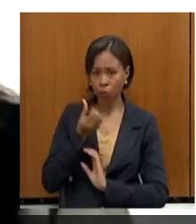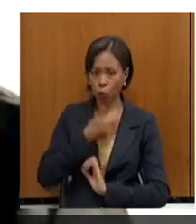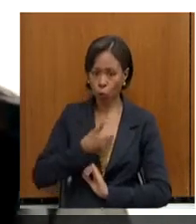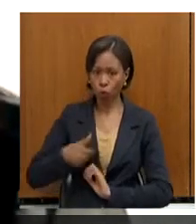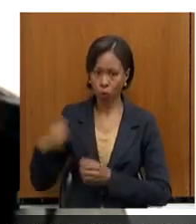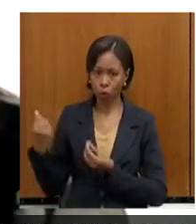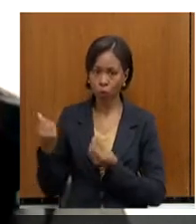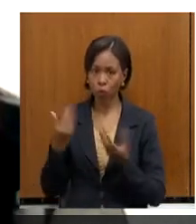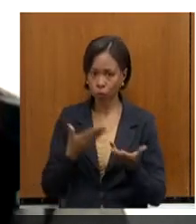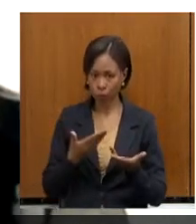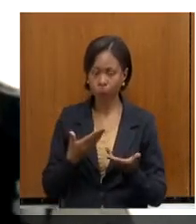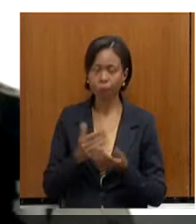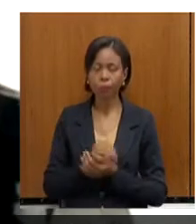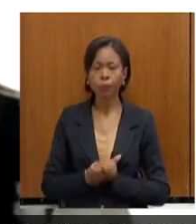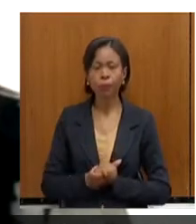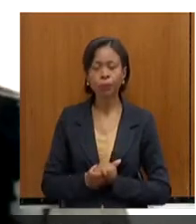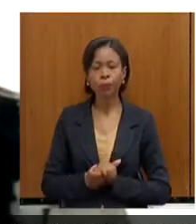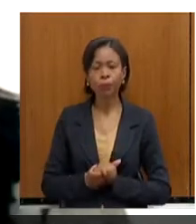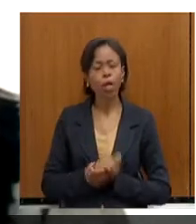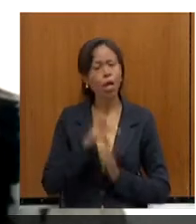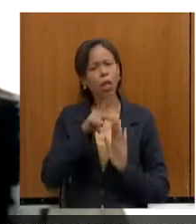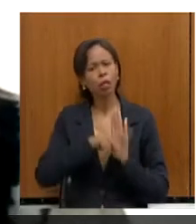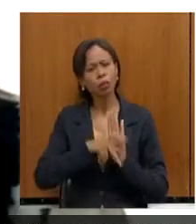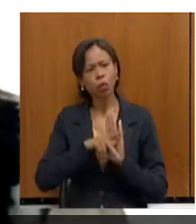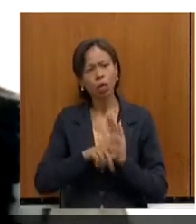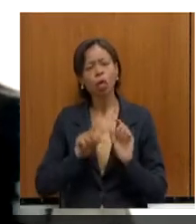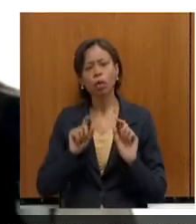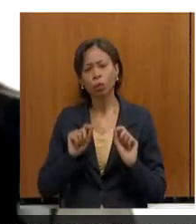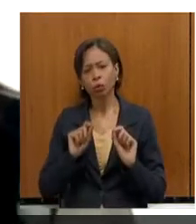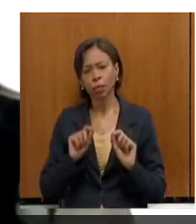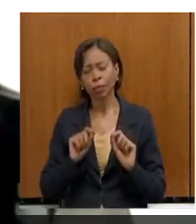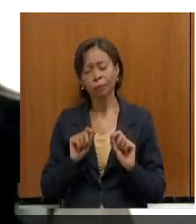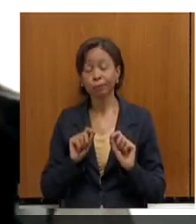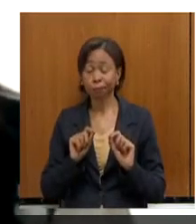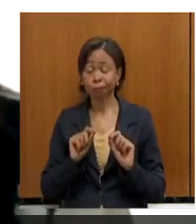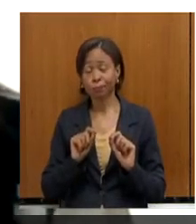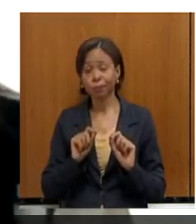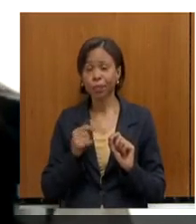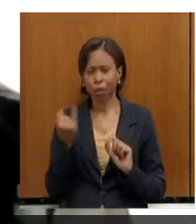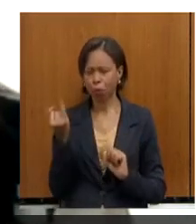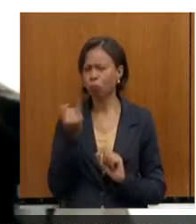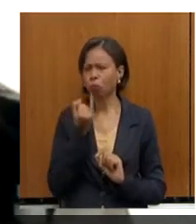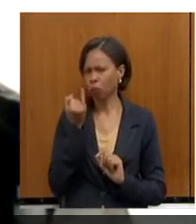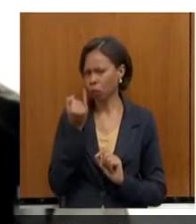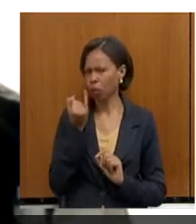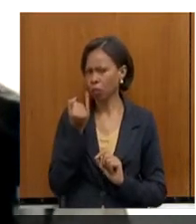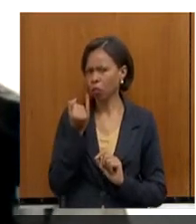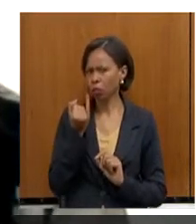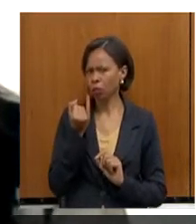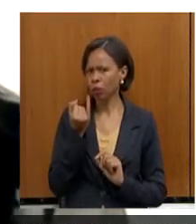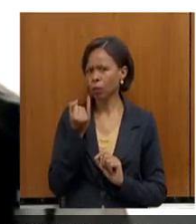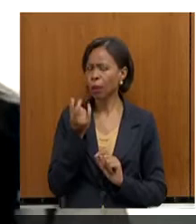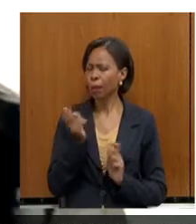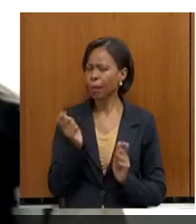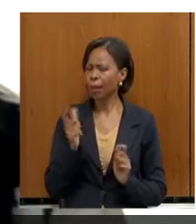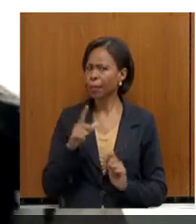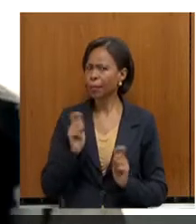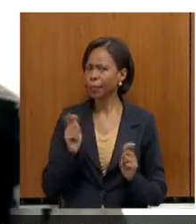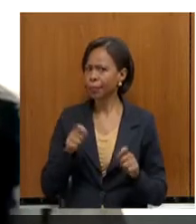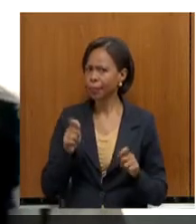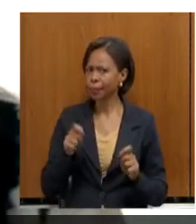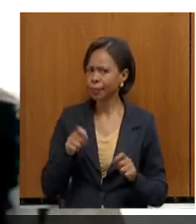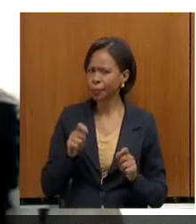de Estado de Meio Ambiente e que é fundamental para que a gente tenha é uma possibilidade real de